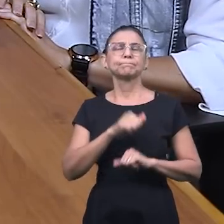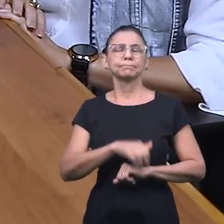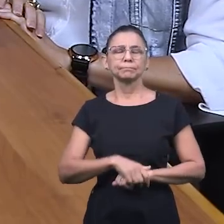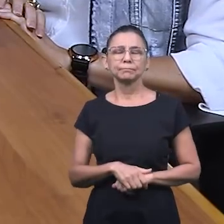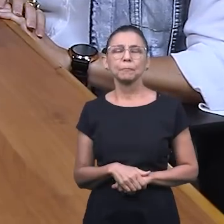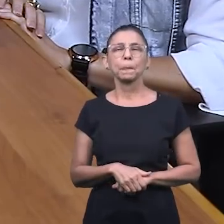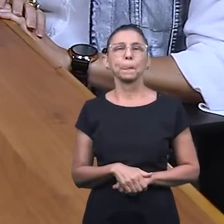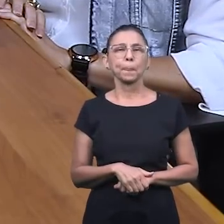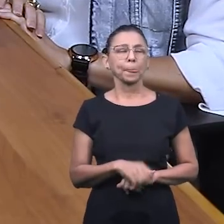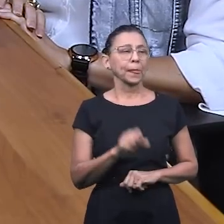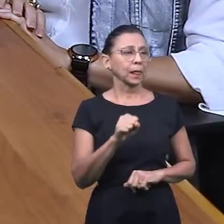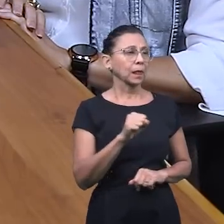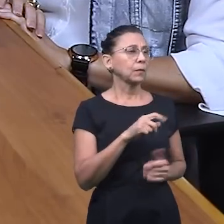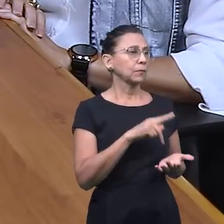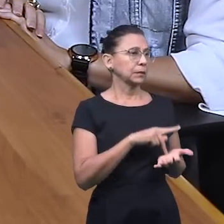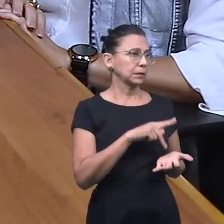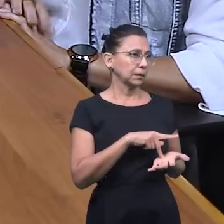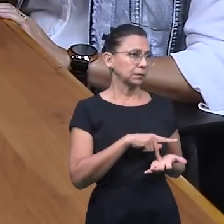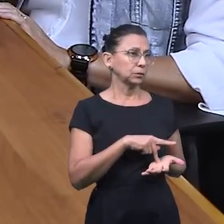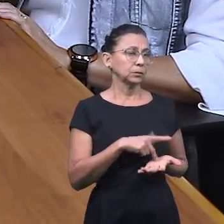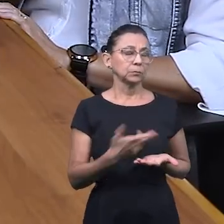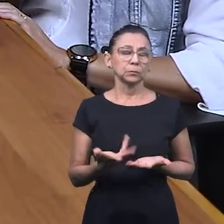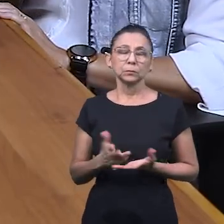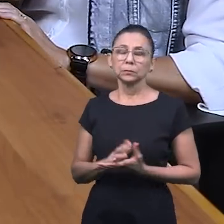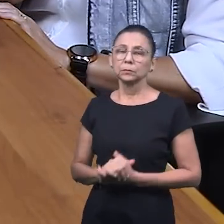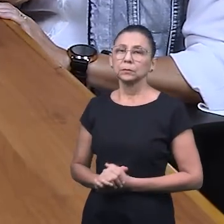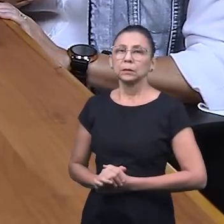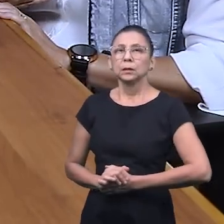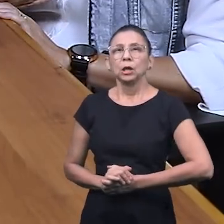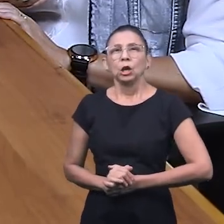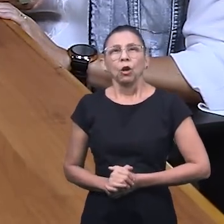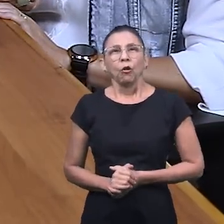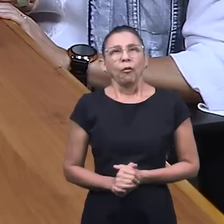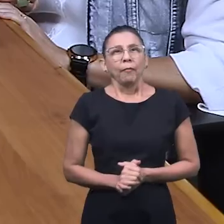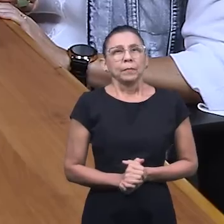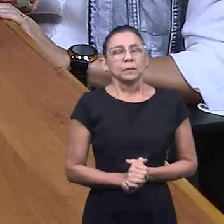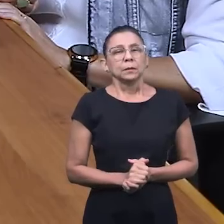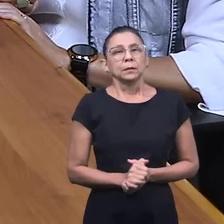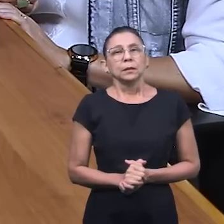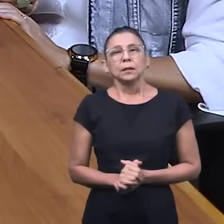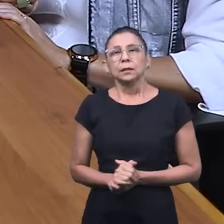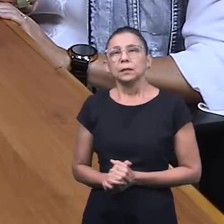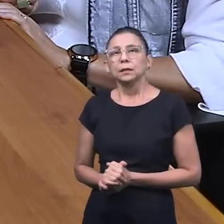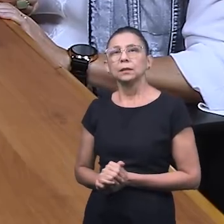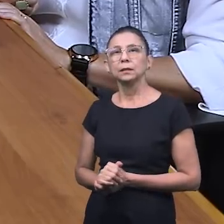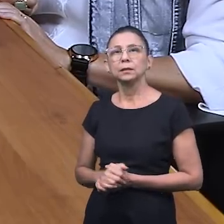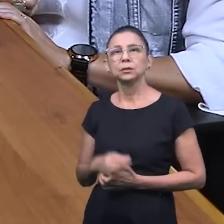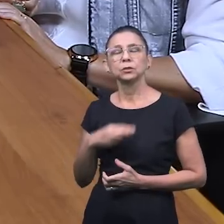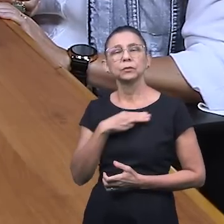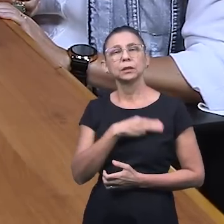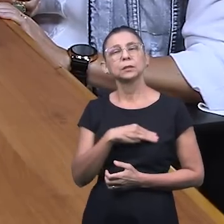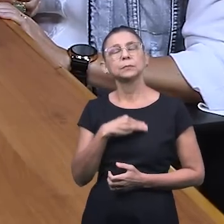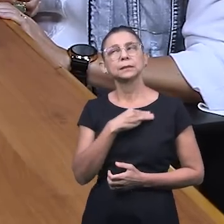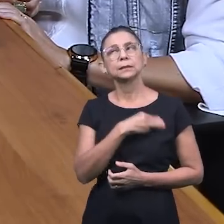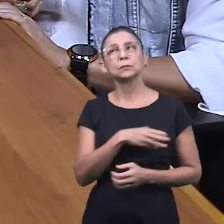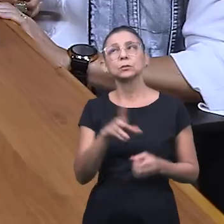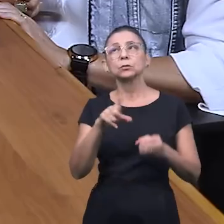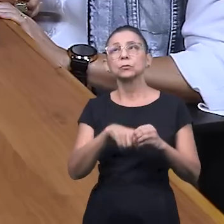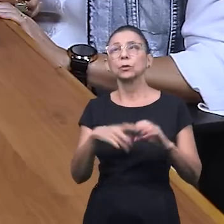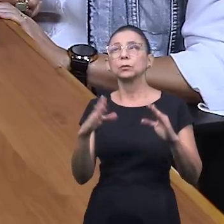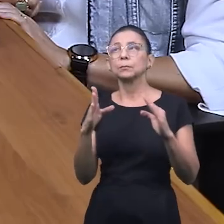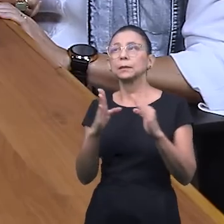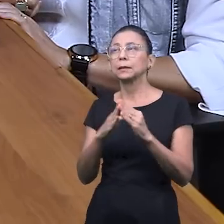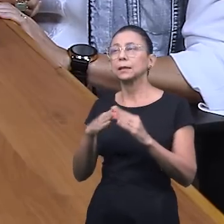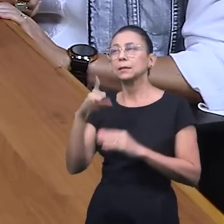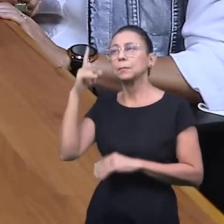tudo. Porque, como pessoa, a gente sai da missão com entendimento assim, meu